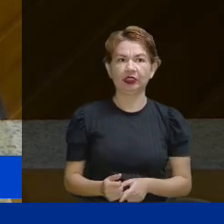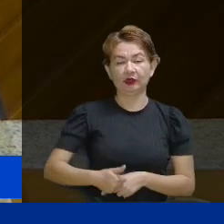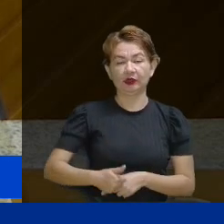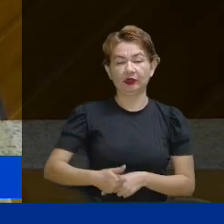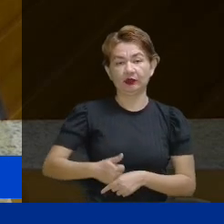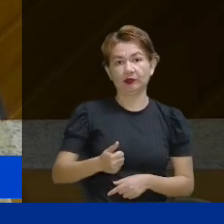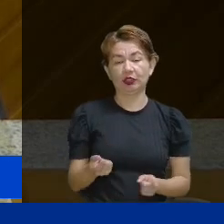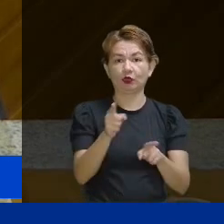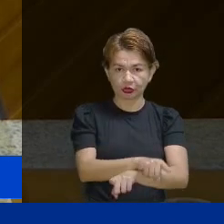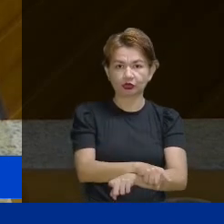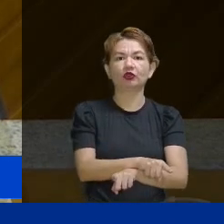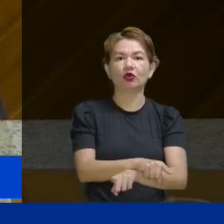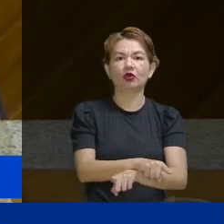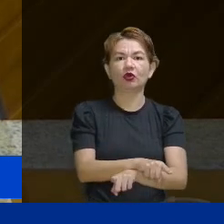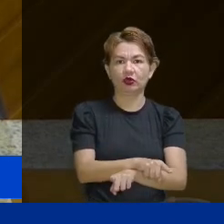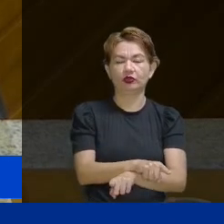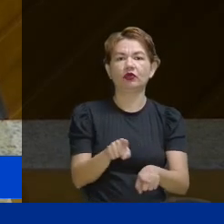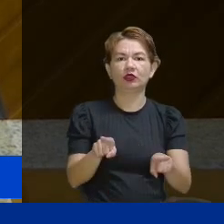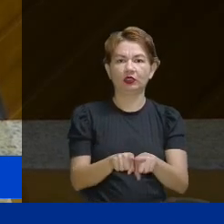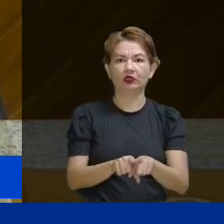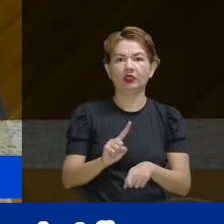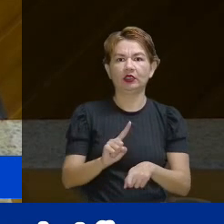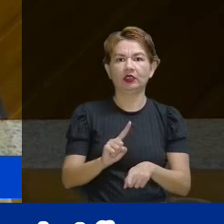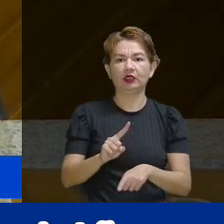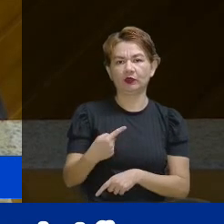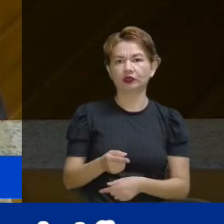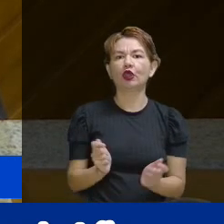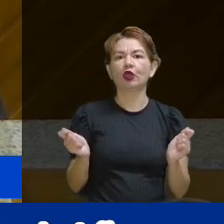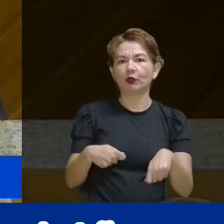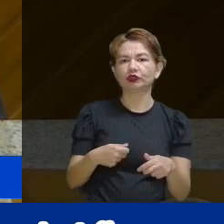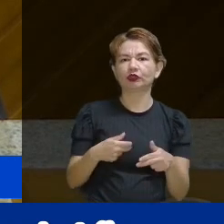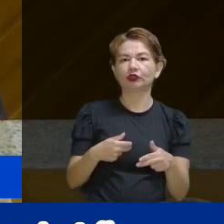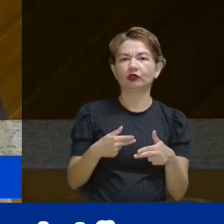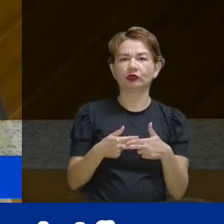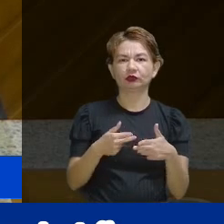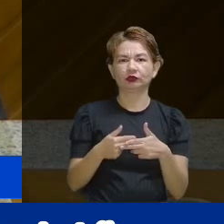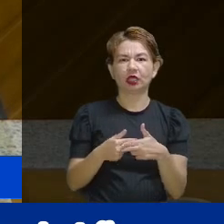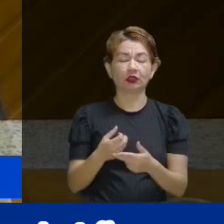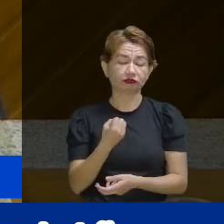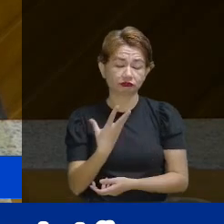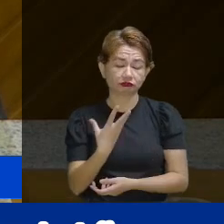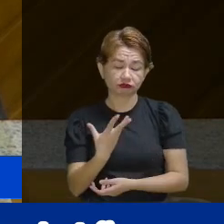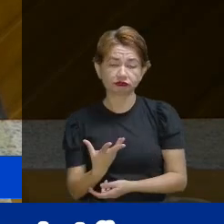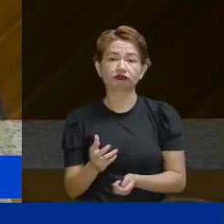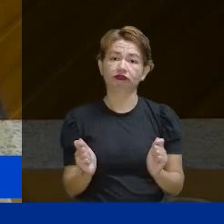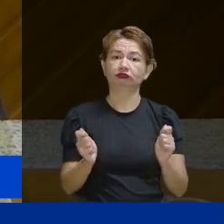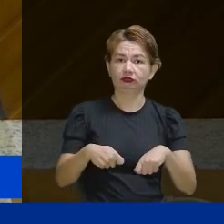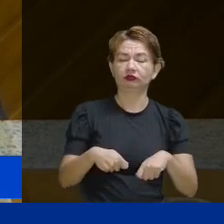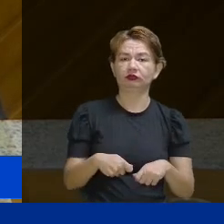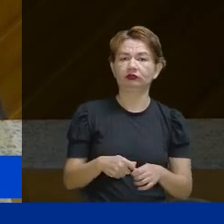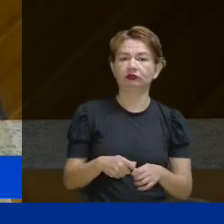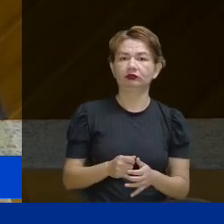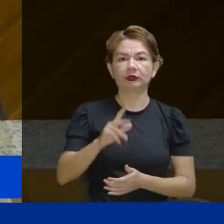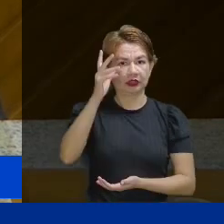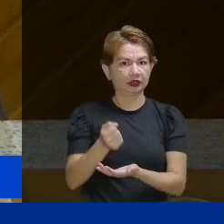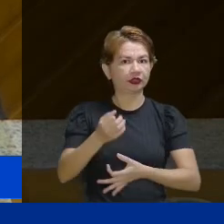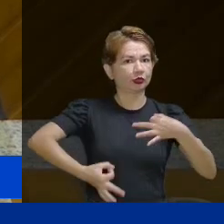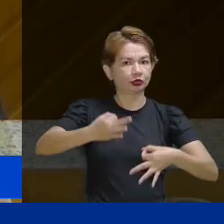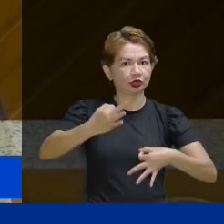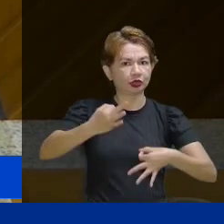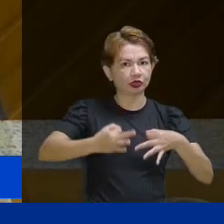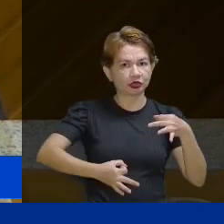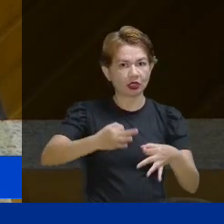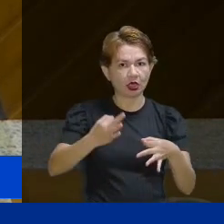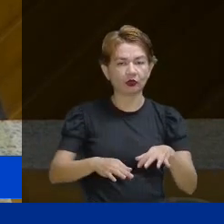contraditório e evidentemente, sendo assim, elas podem ser consideradas válidas e eficazes para a decisão judicial.